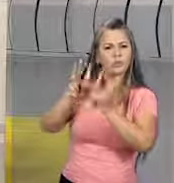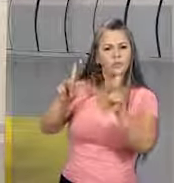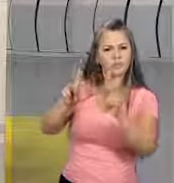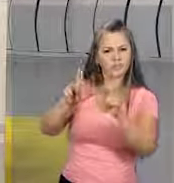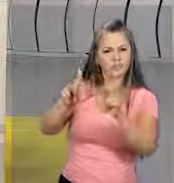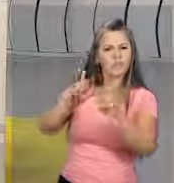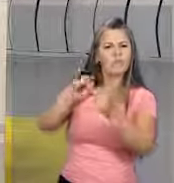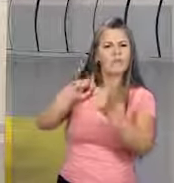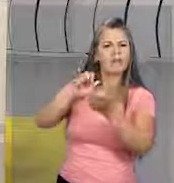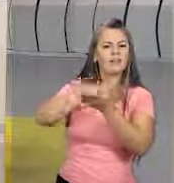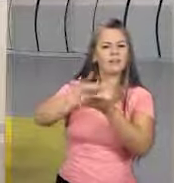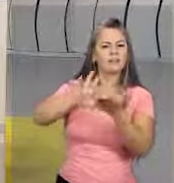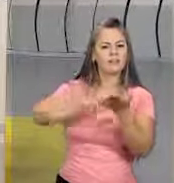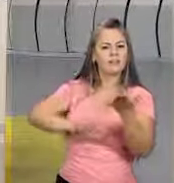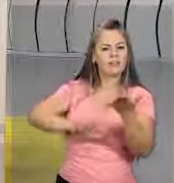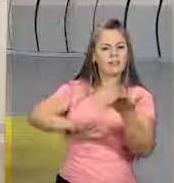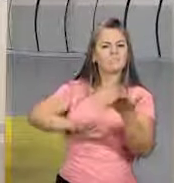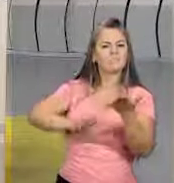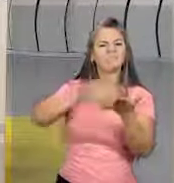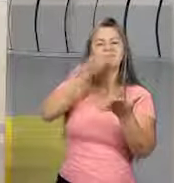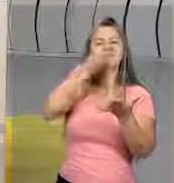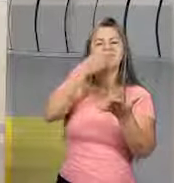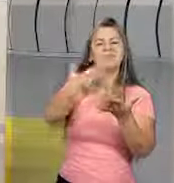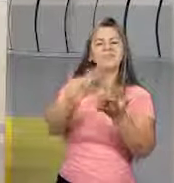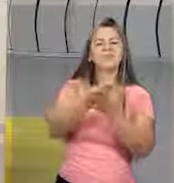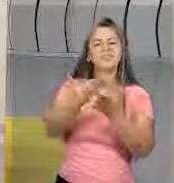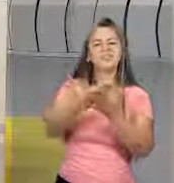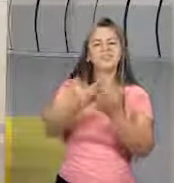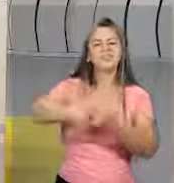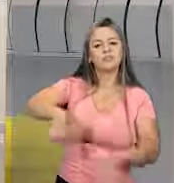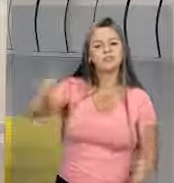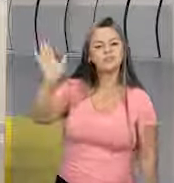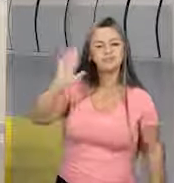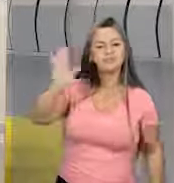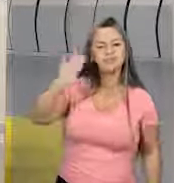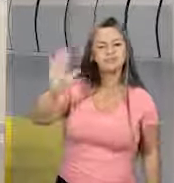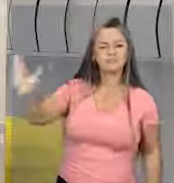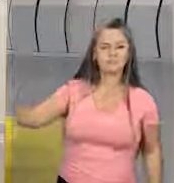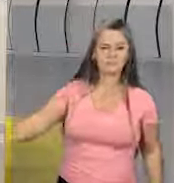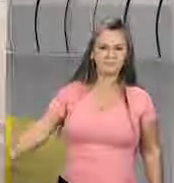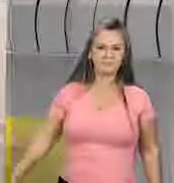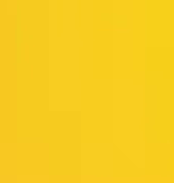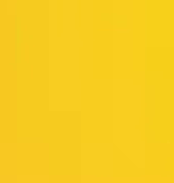façam os exercícios e bons estudos. Até a próxima aula!